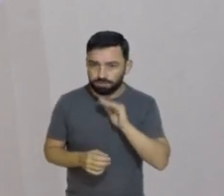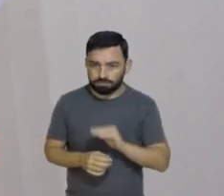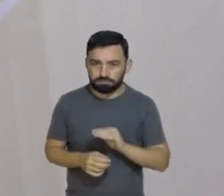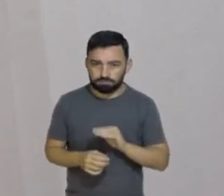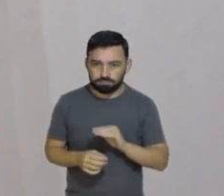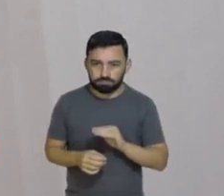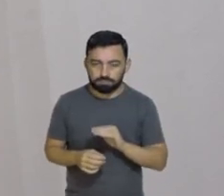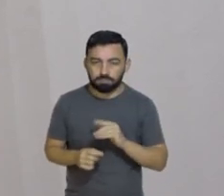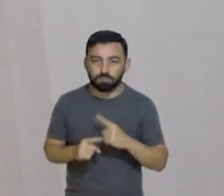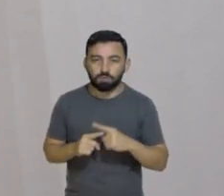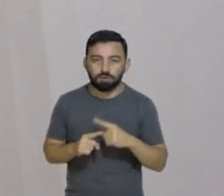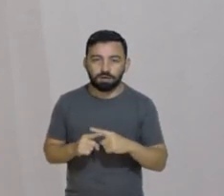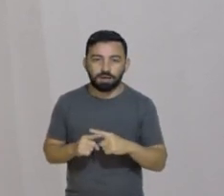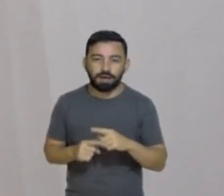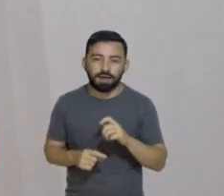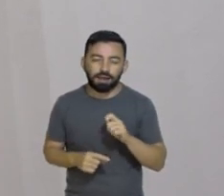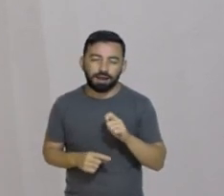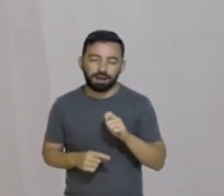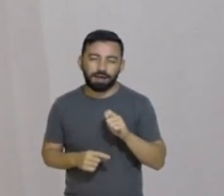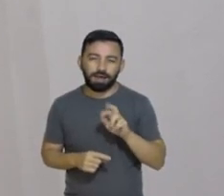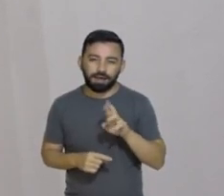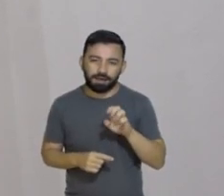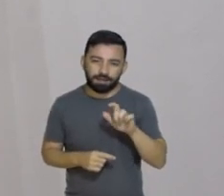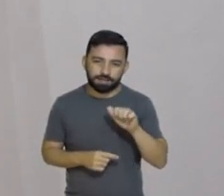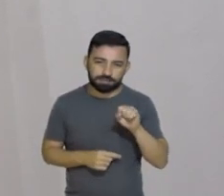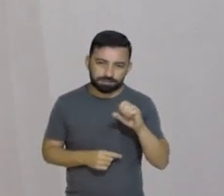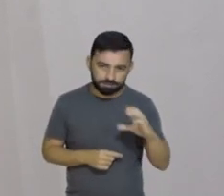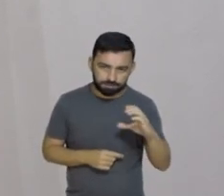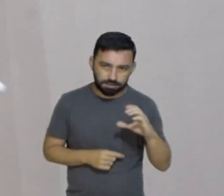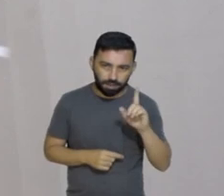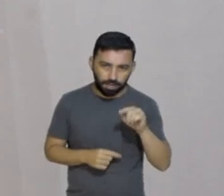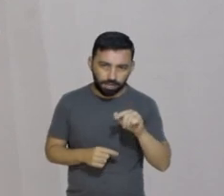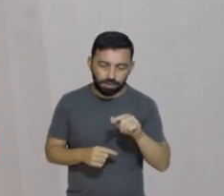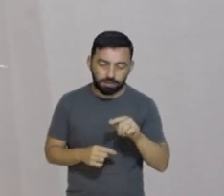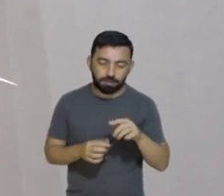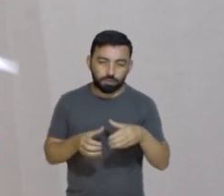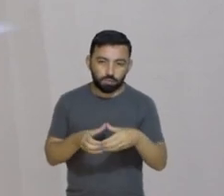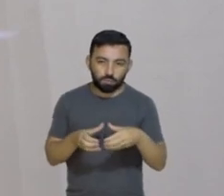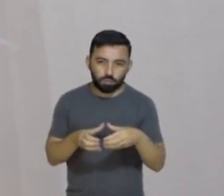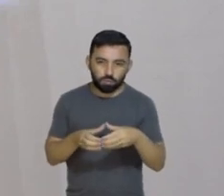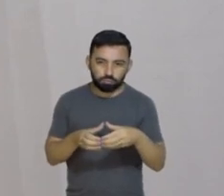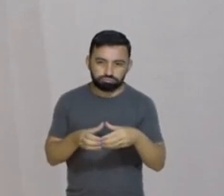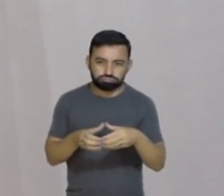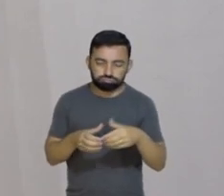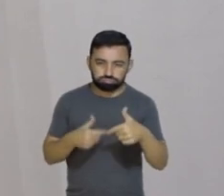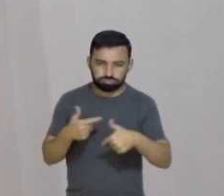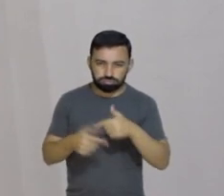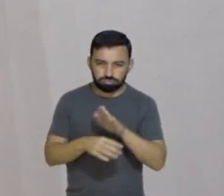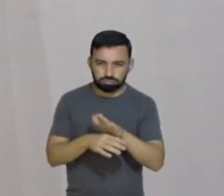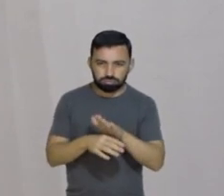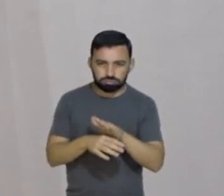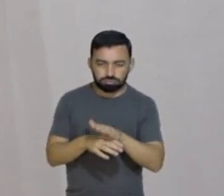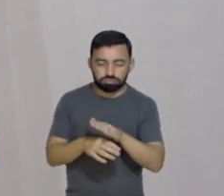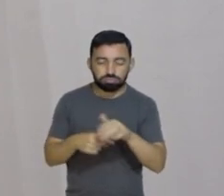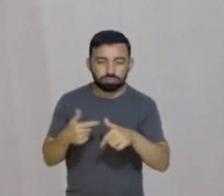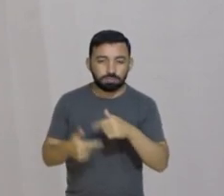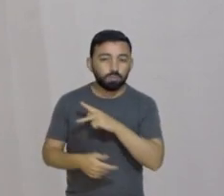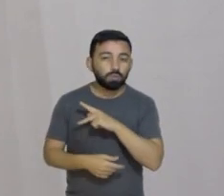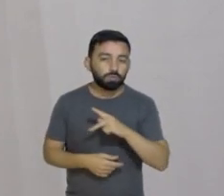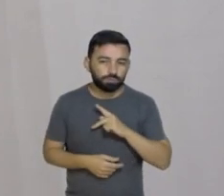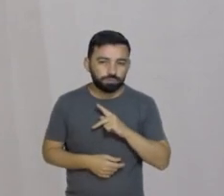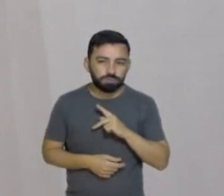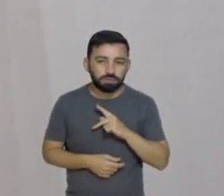porque a Aresc, que é a agência reguladora de serviços públicos do Estado de Santa Catarina, notificou a Secretaria